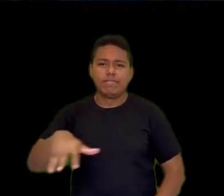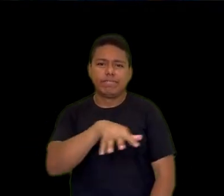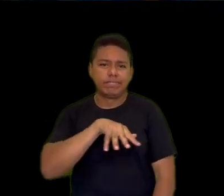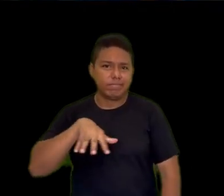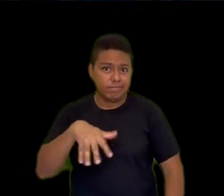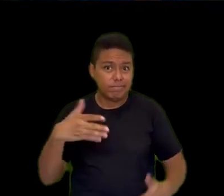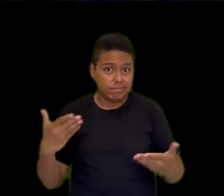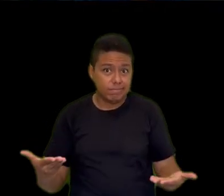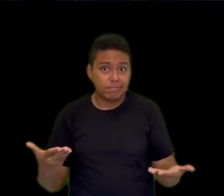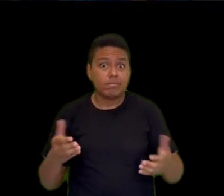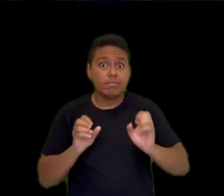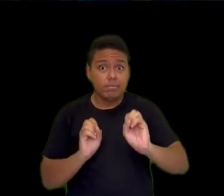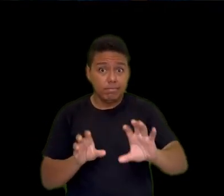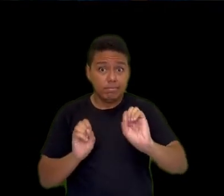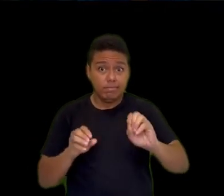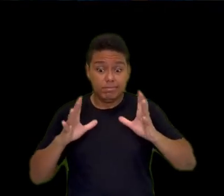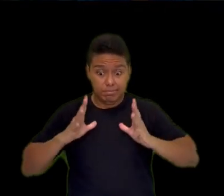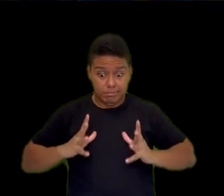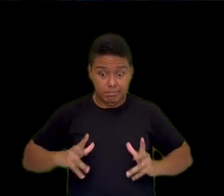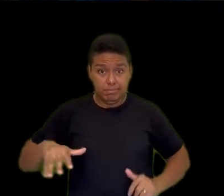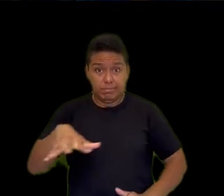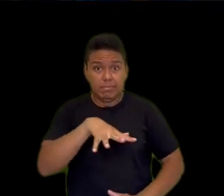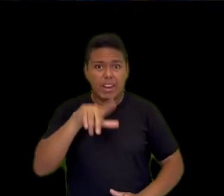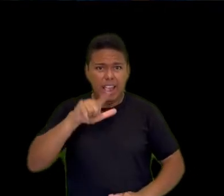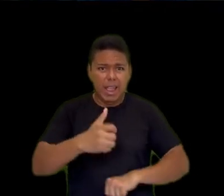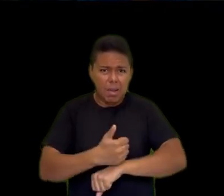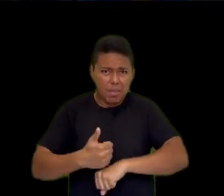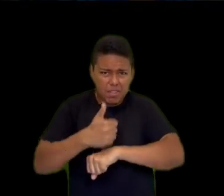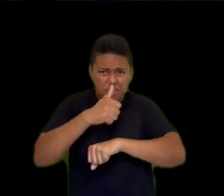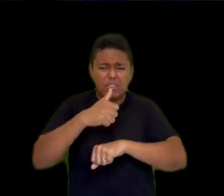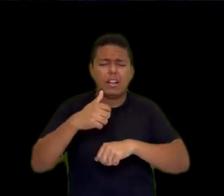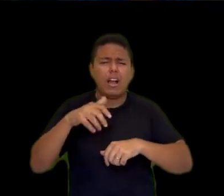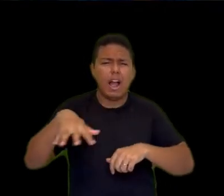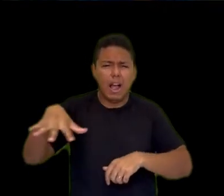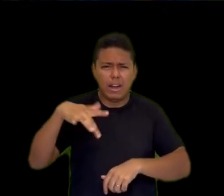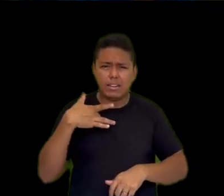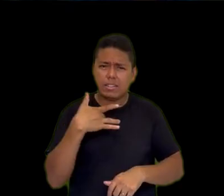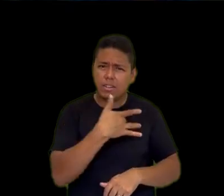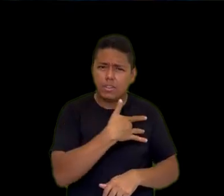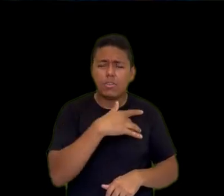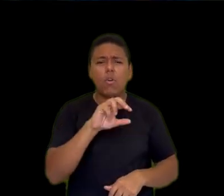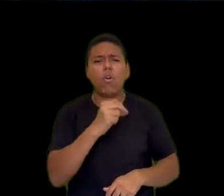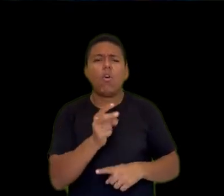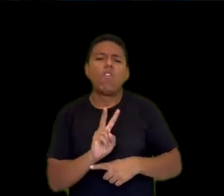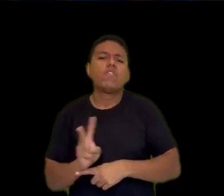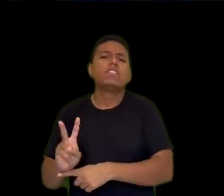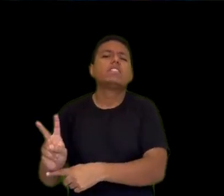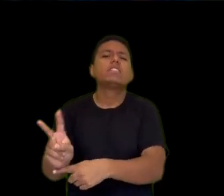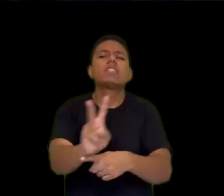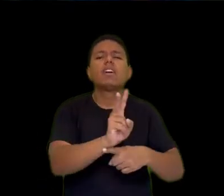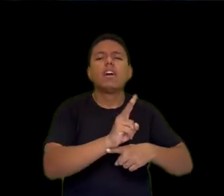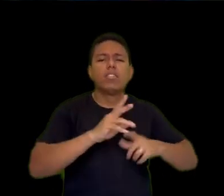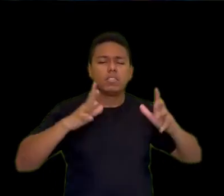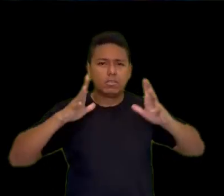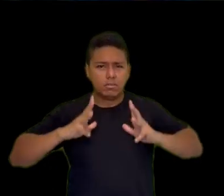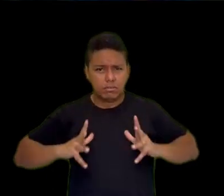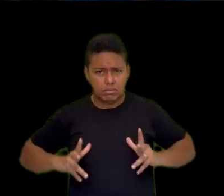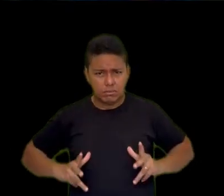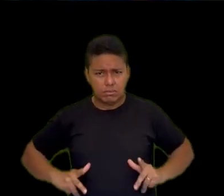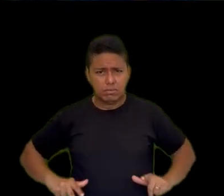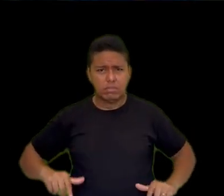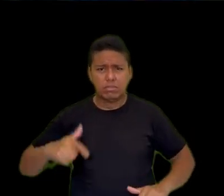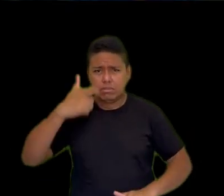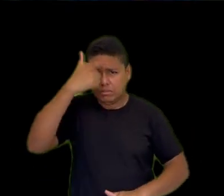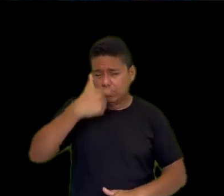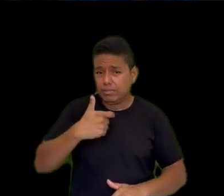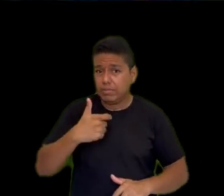de saúde, para o fiscal da vigilância sanitária, ela é para o setor produtivo também e para a população como um todo. Uma